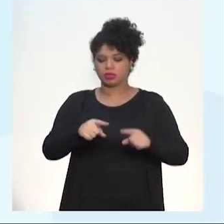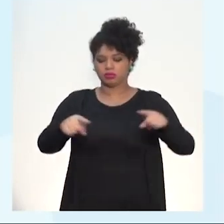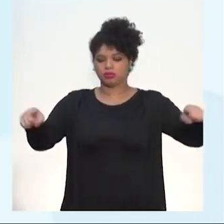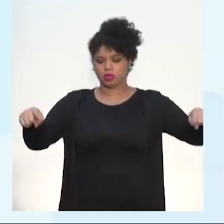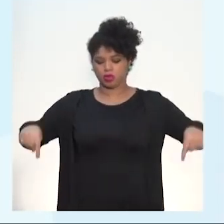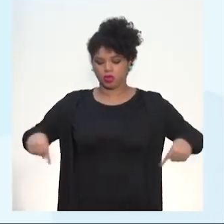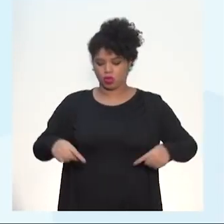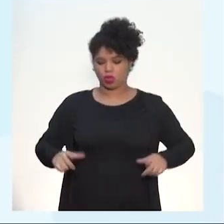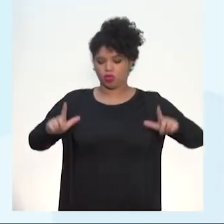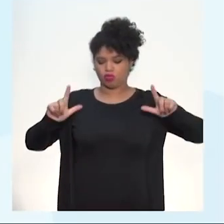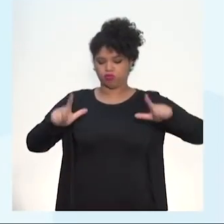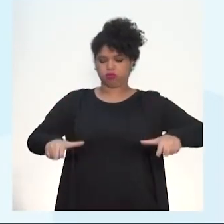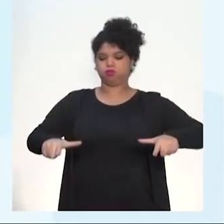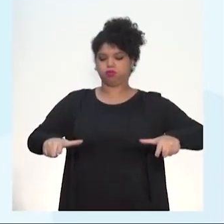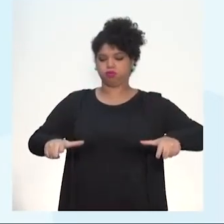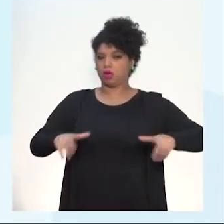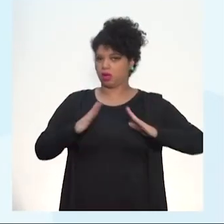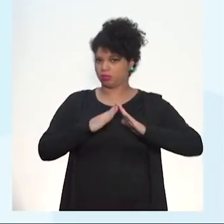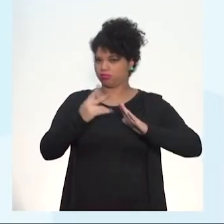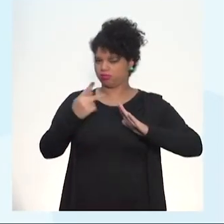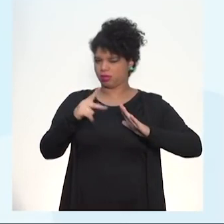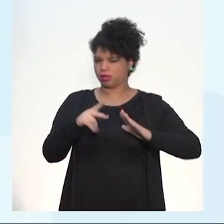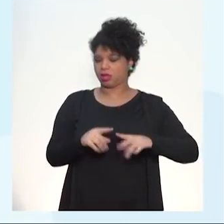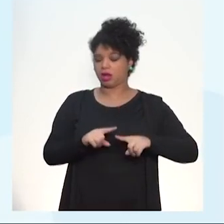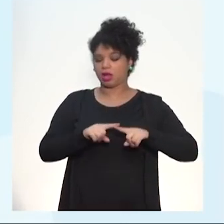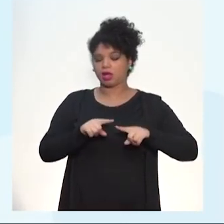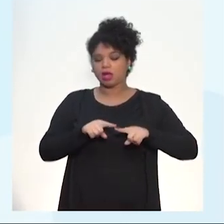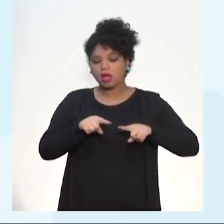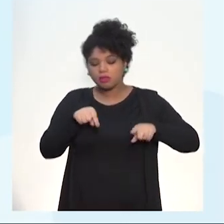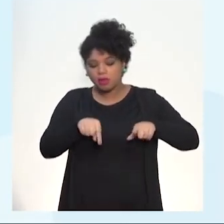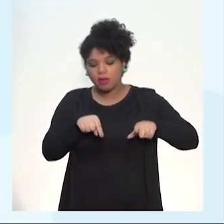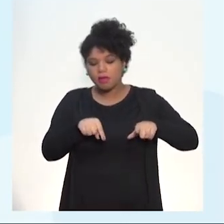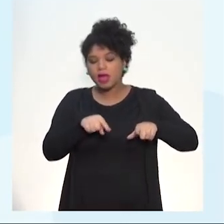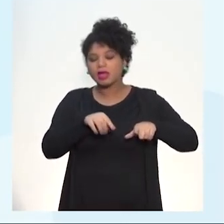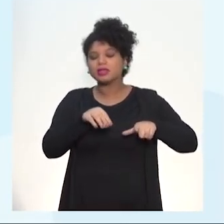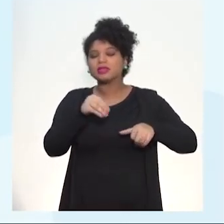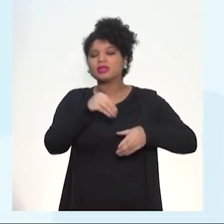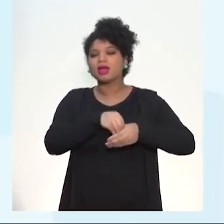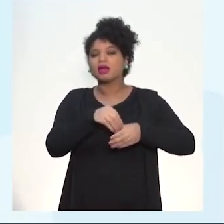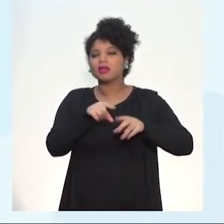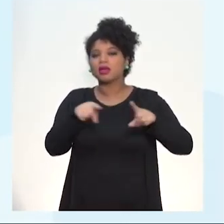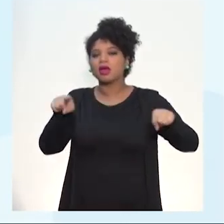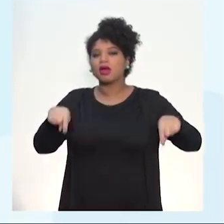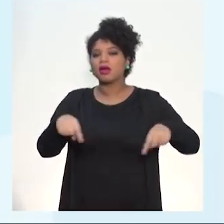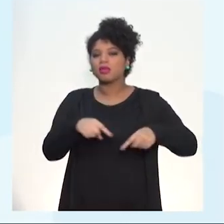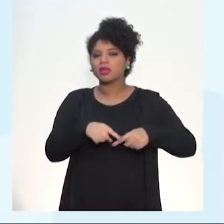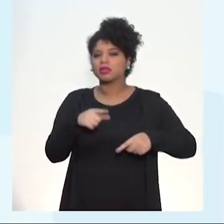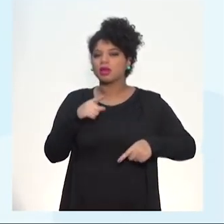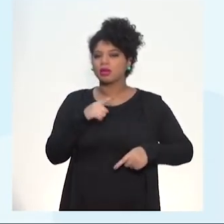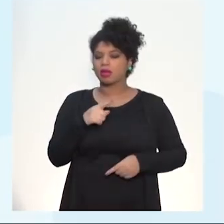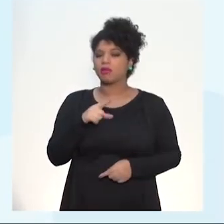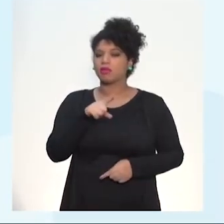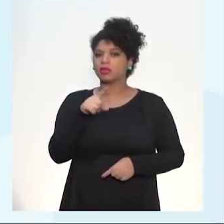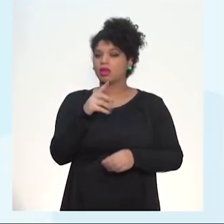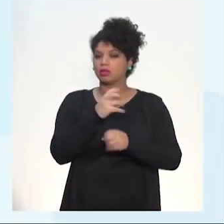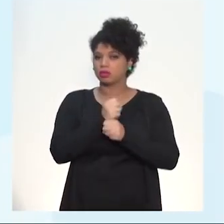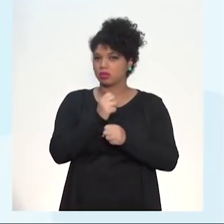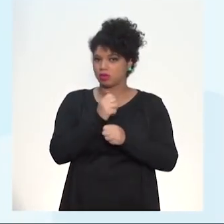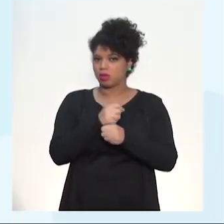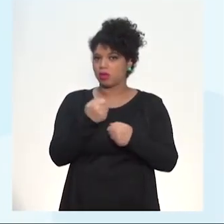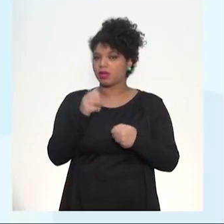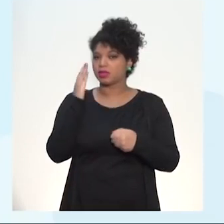casa. As dimensões internas dessa piscina encontram-se representadas no desenho abaixo. Calcule a capacidade da